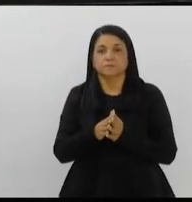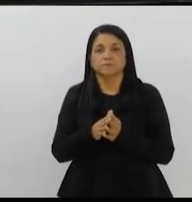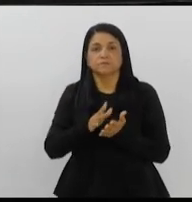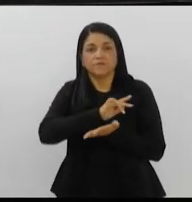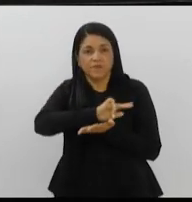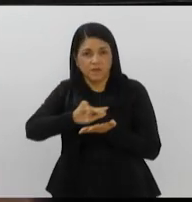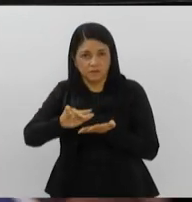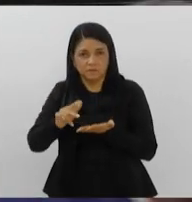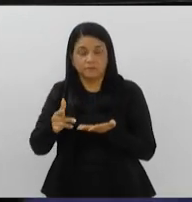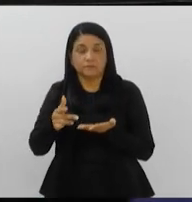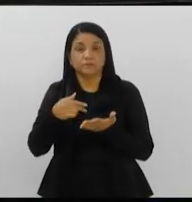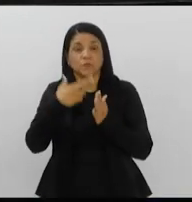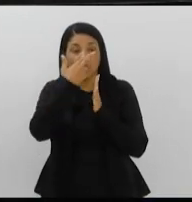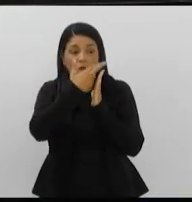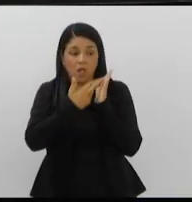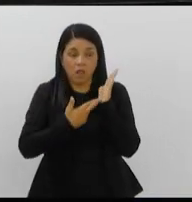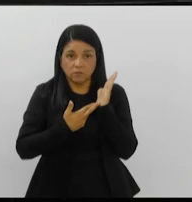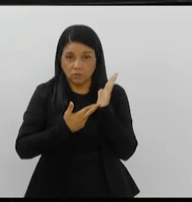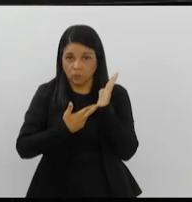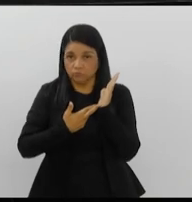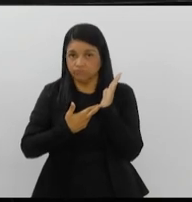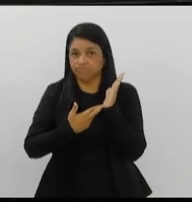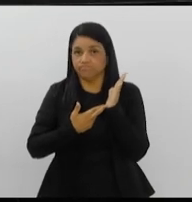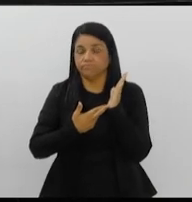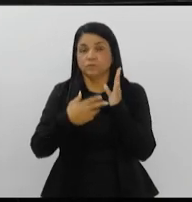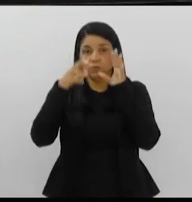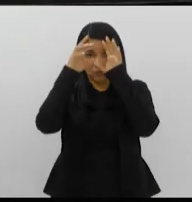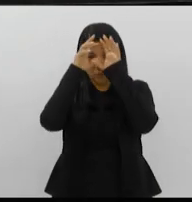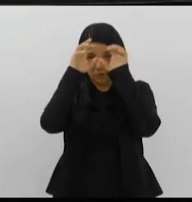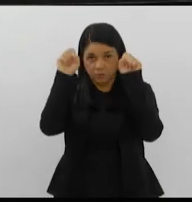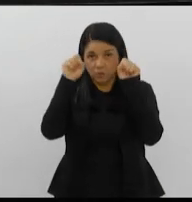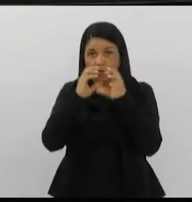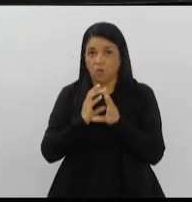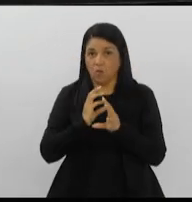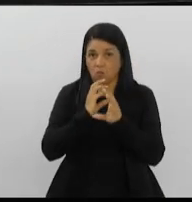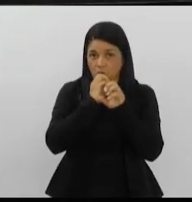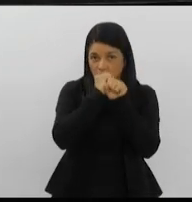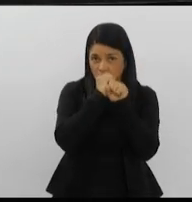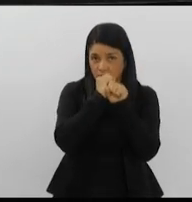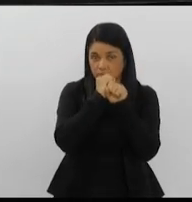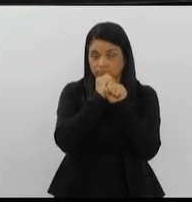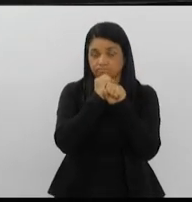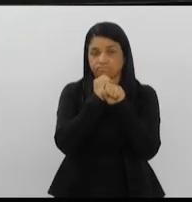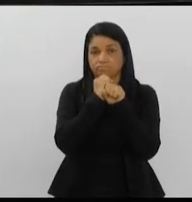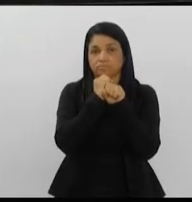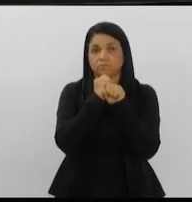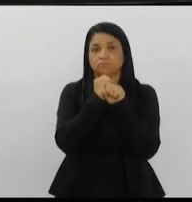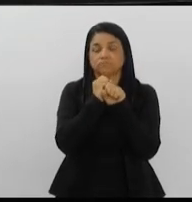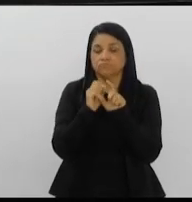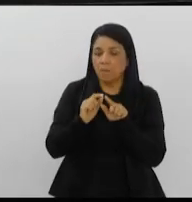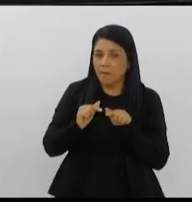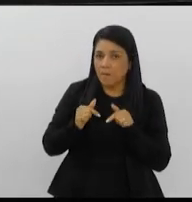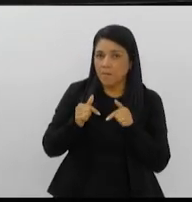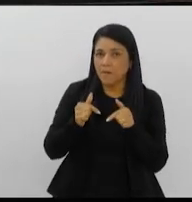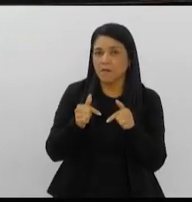o relatório de auditoria do Tribunal de Contas, de natureza